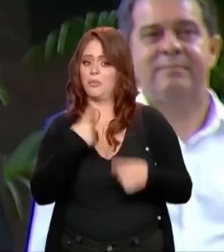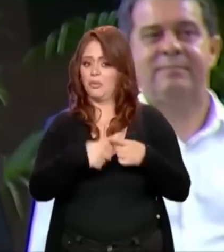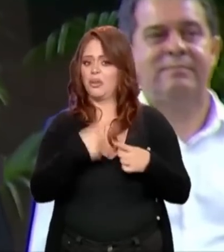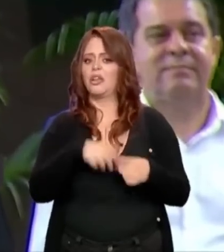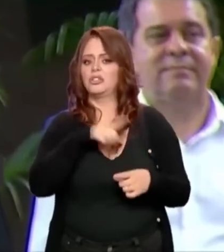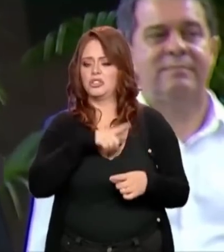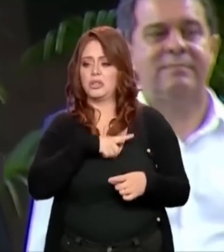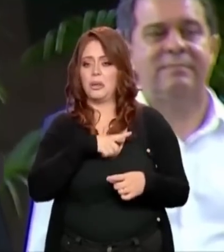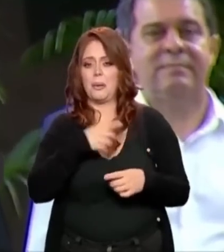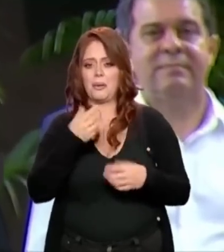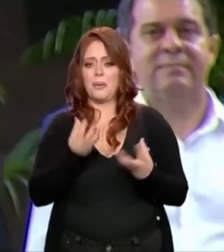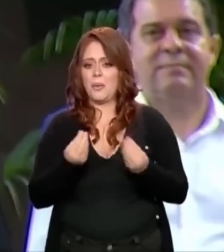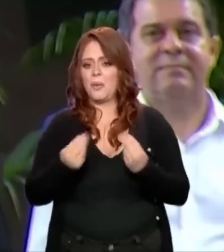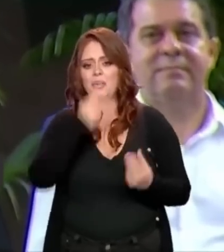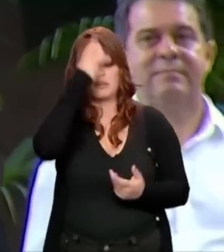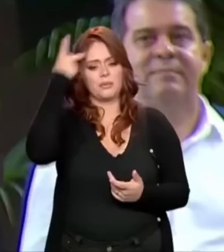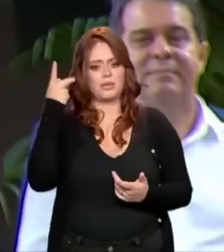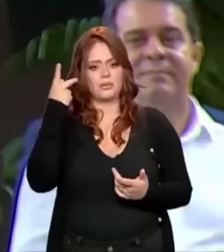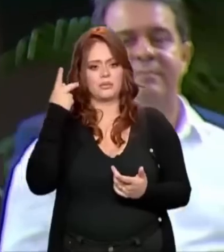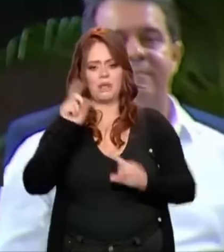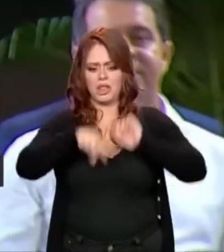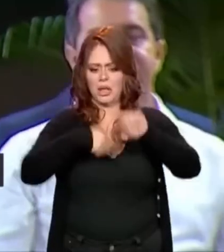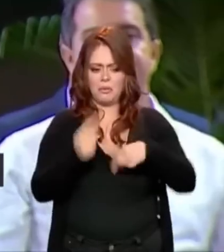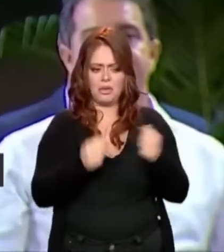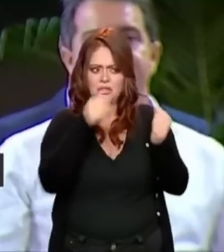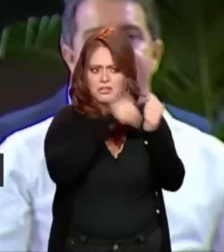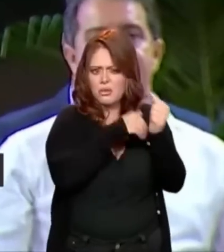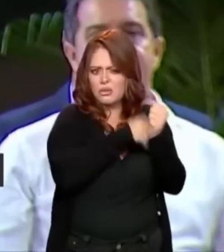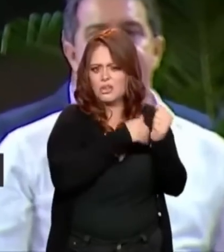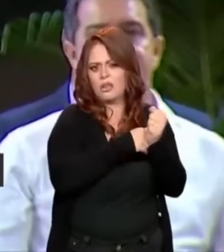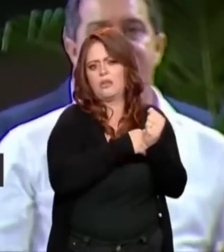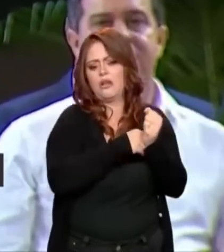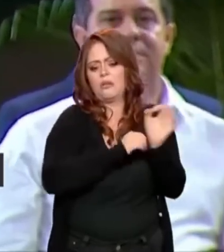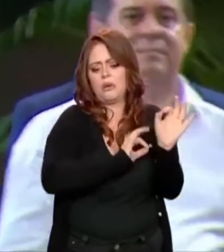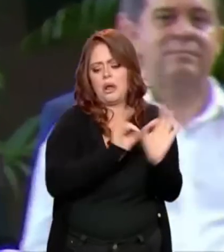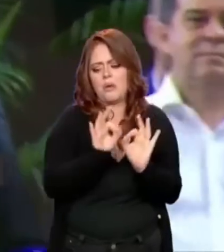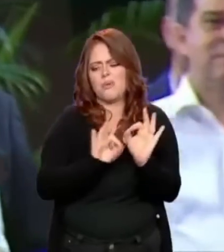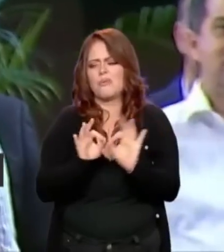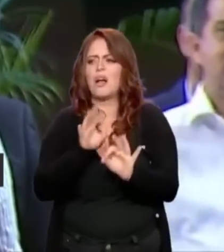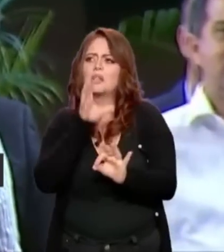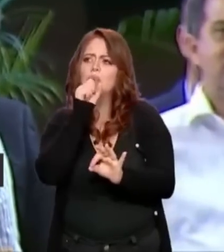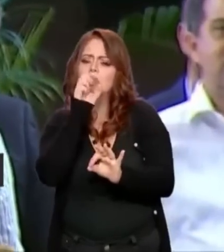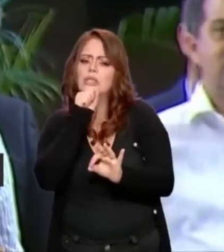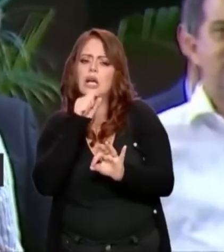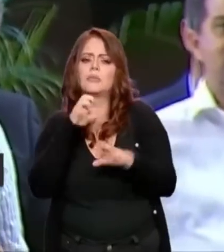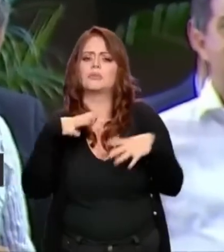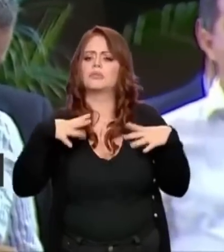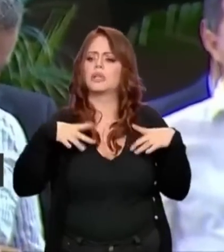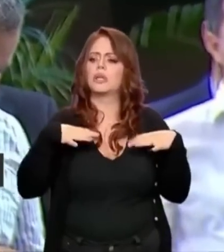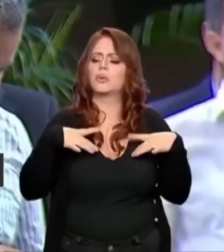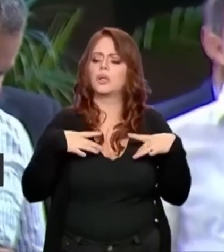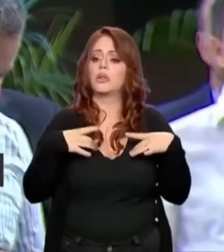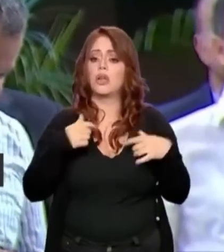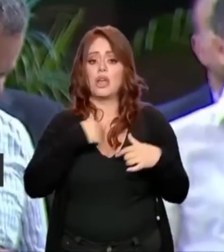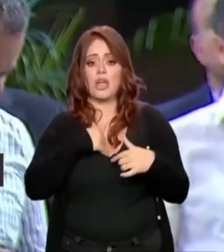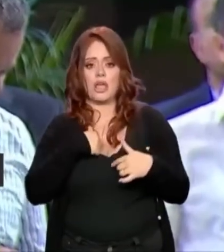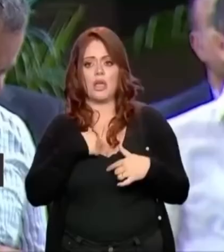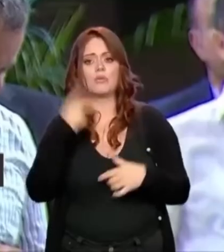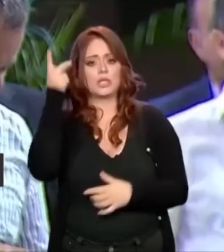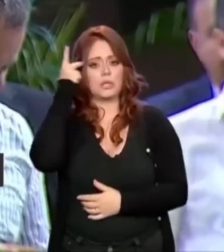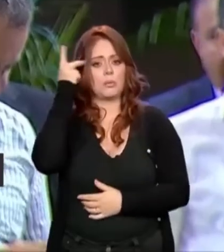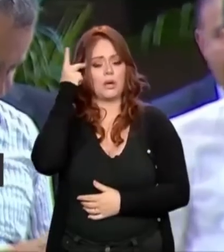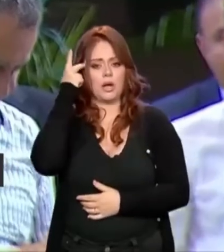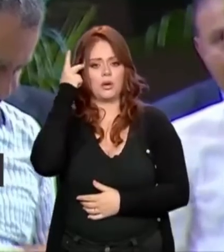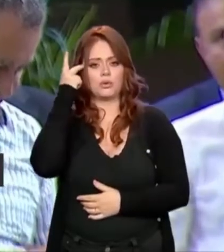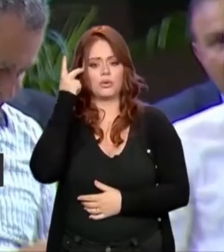Aí eles se esconderam. E aí prepararam, no sábado, que a gente estava todo mundo tranquilo, eu estava até em São